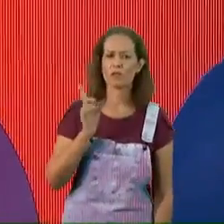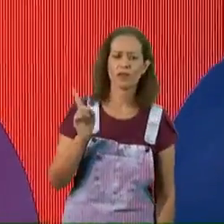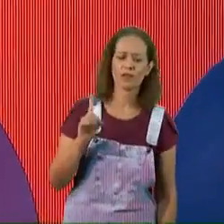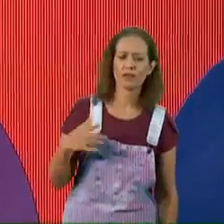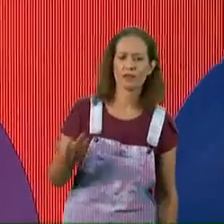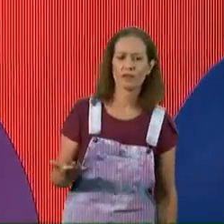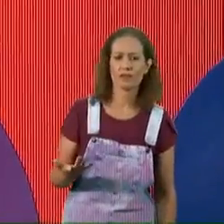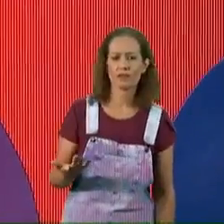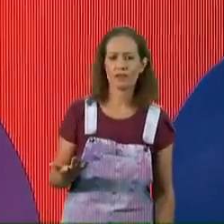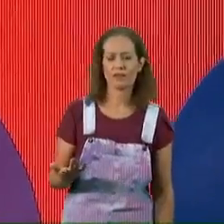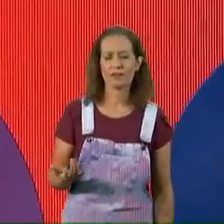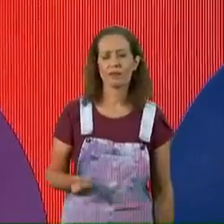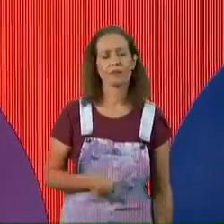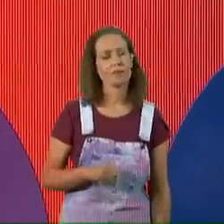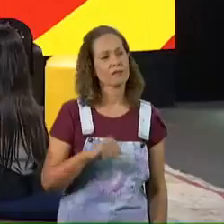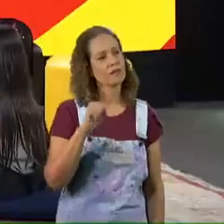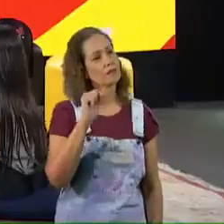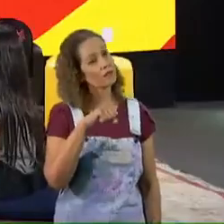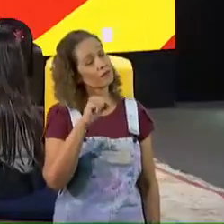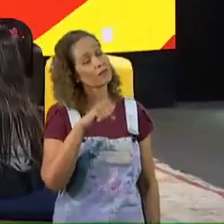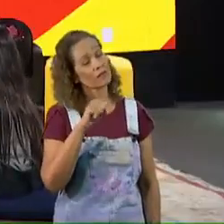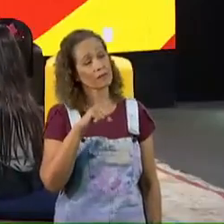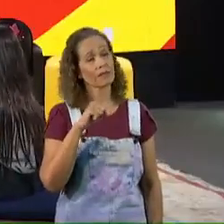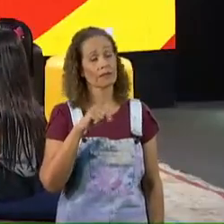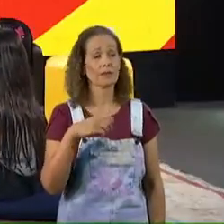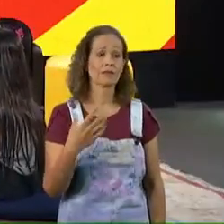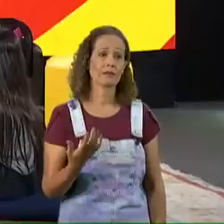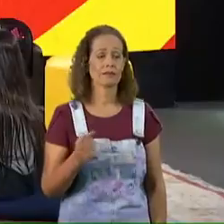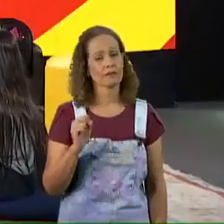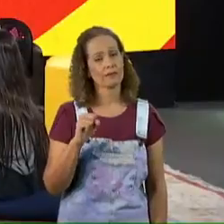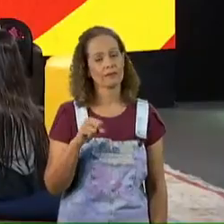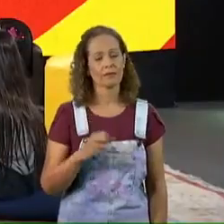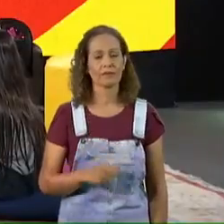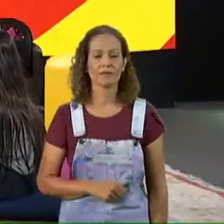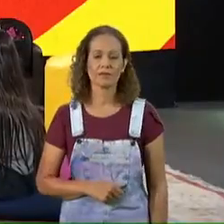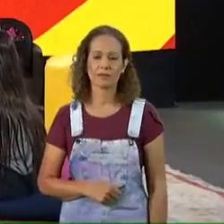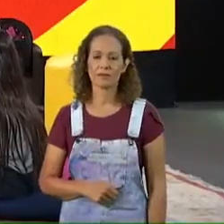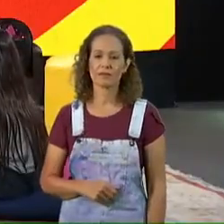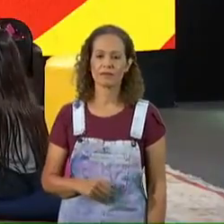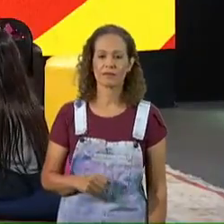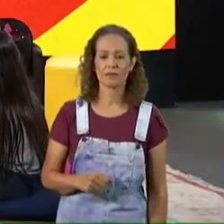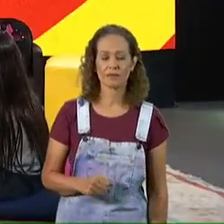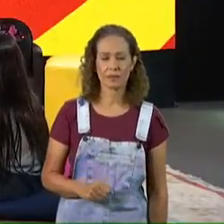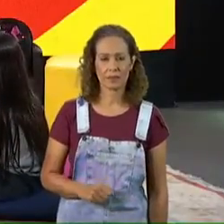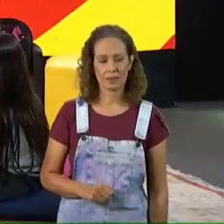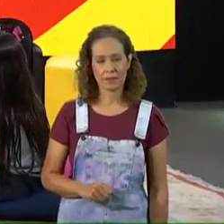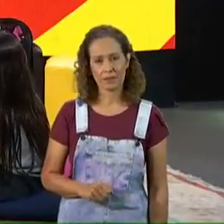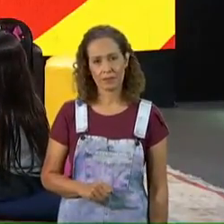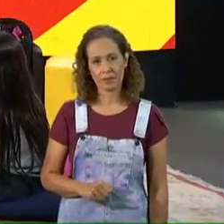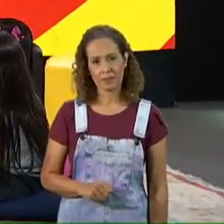então... Sim, ué. Sim, então... Vai.